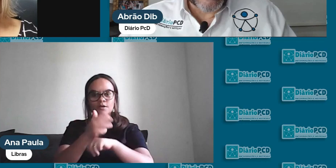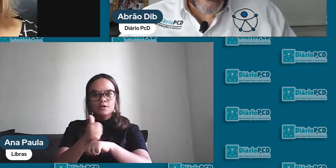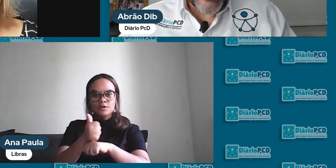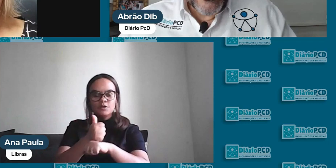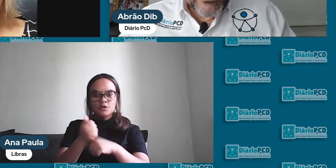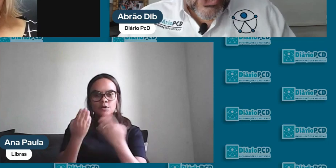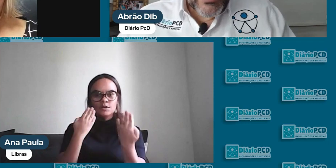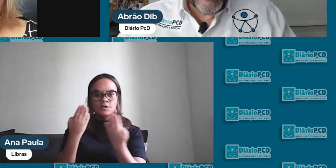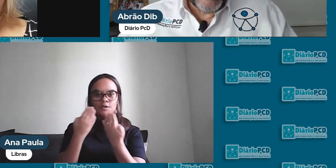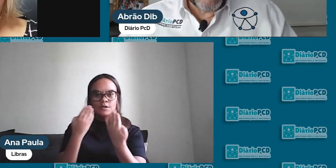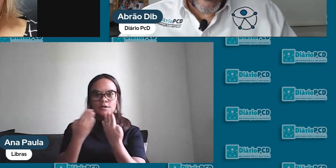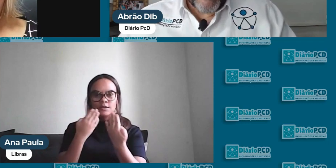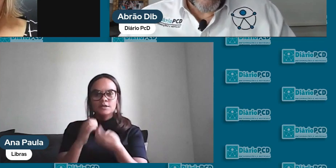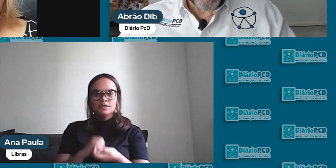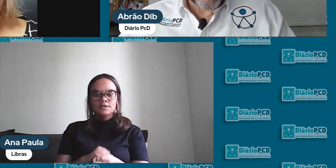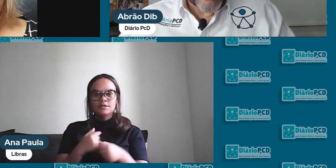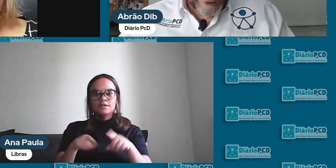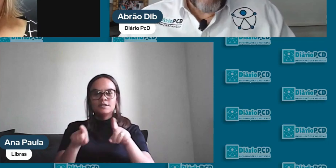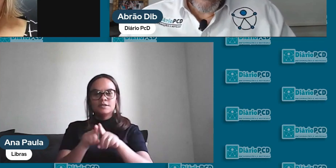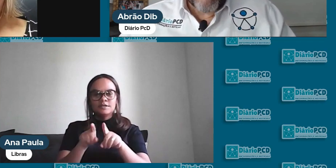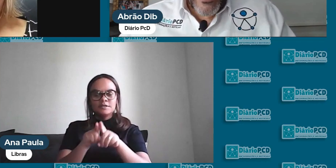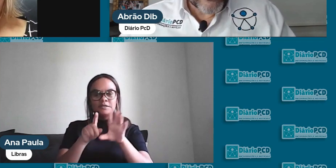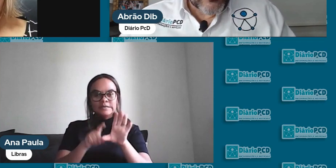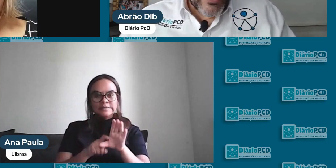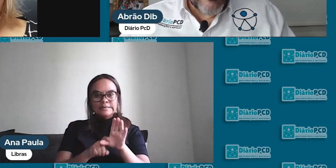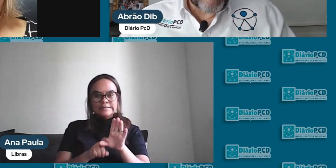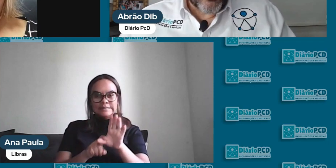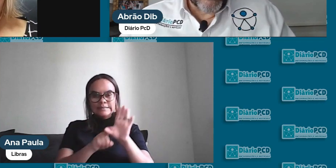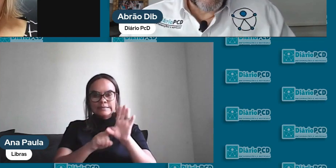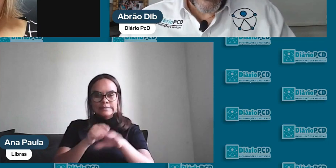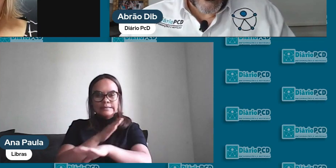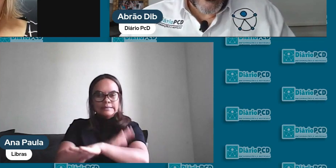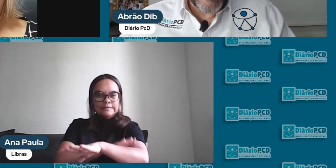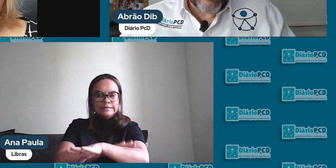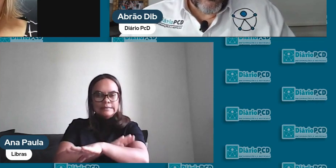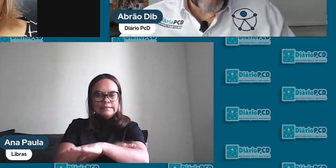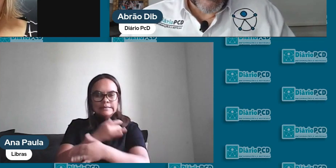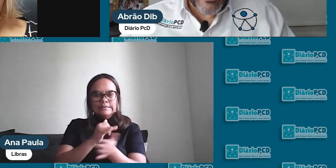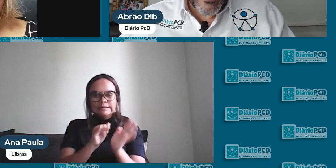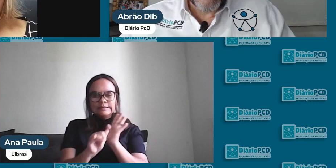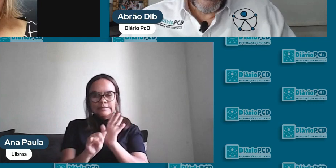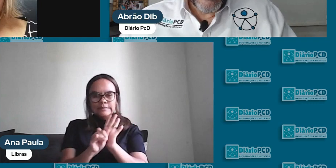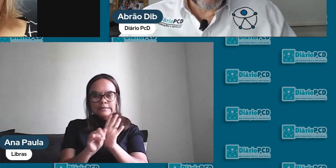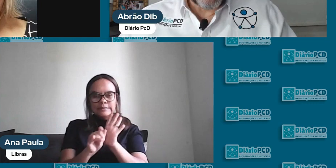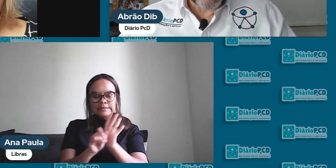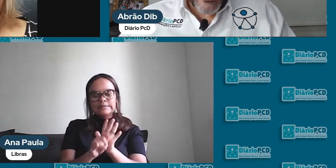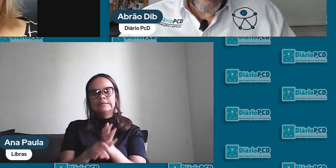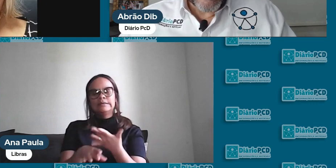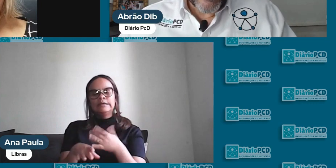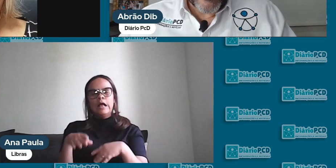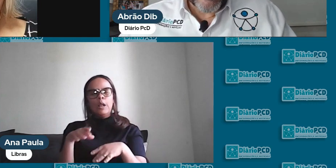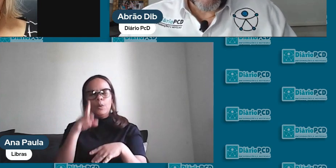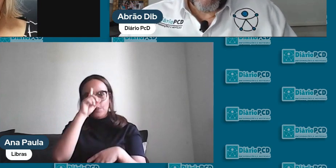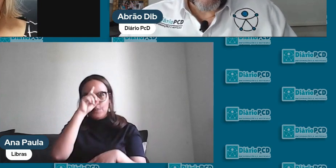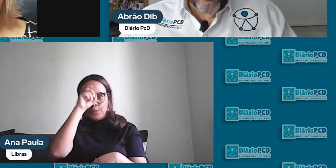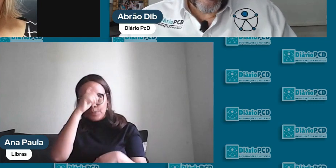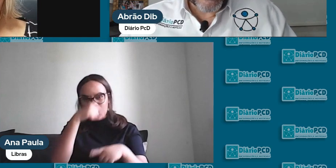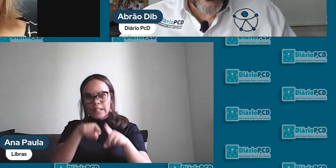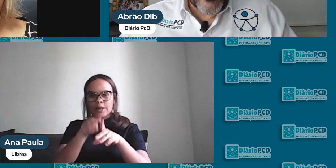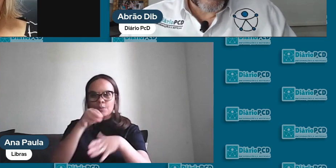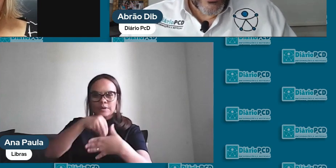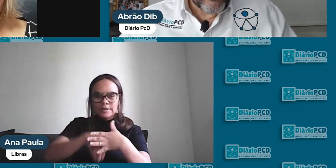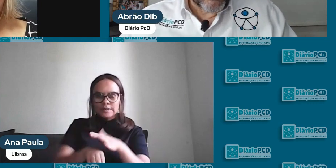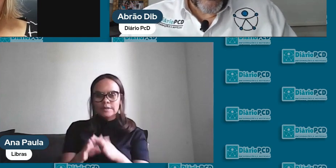psicossomática psicanalítica e dependência química, mestre em psicologia clínica e hospitalar, especialista em atendimento